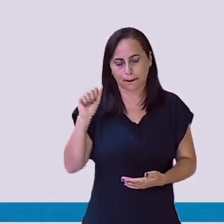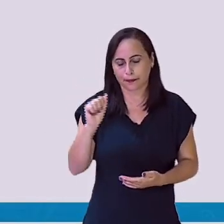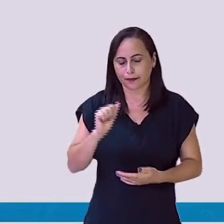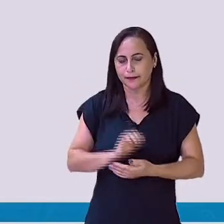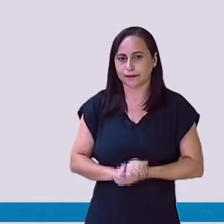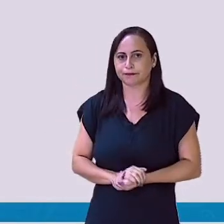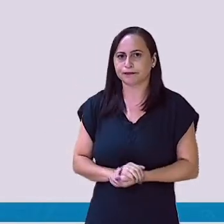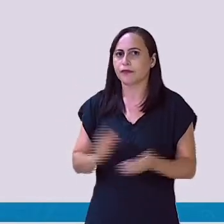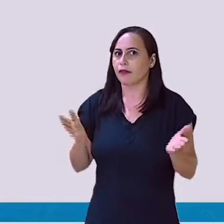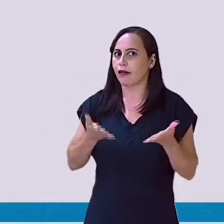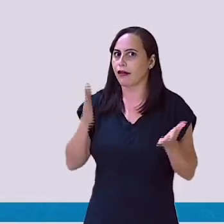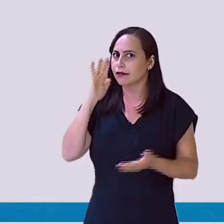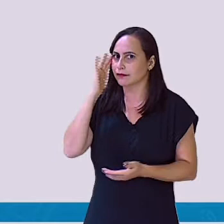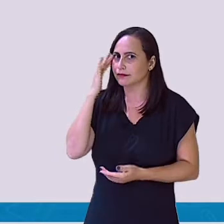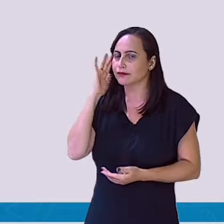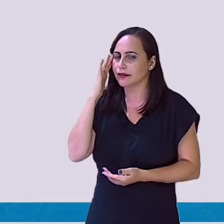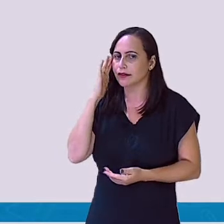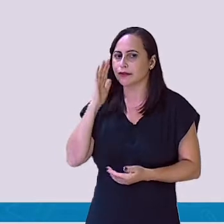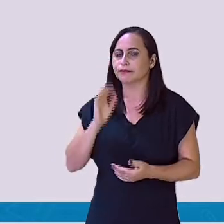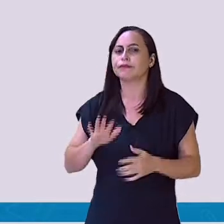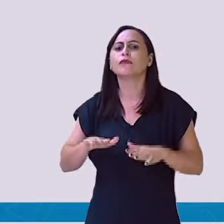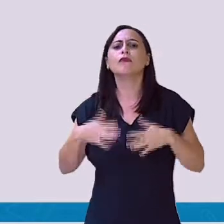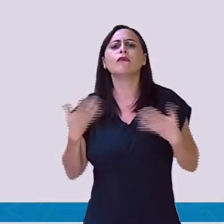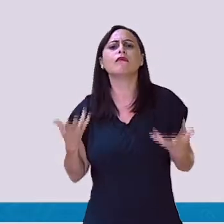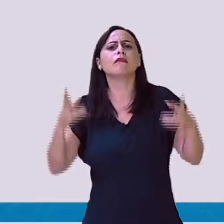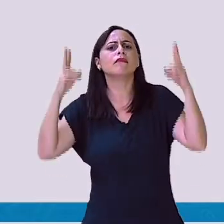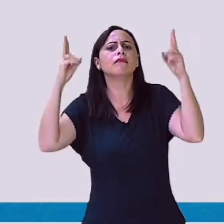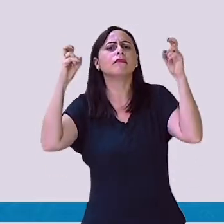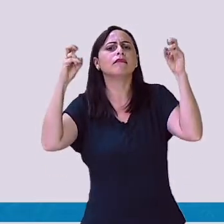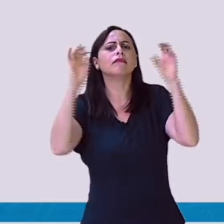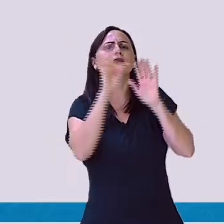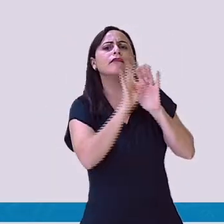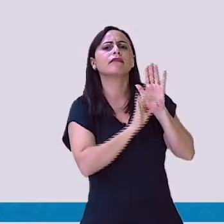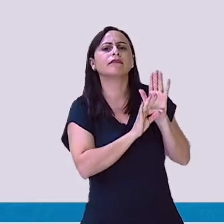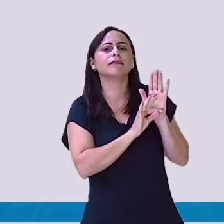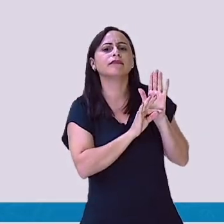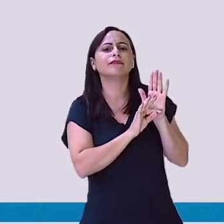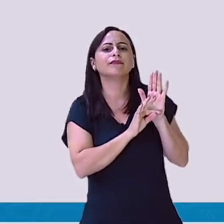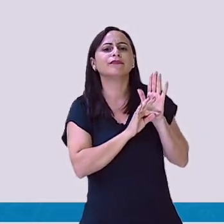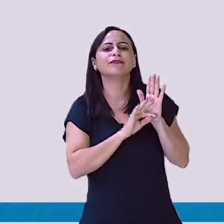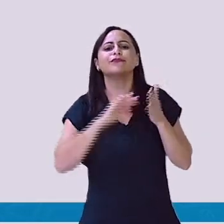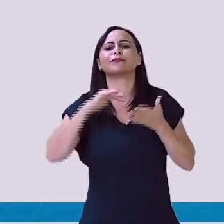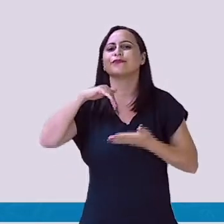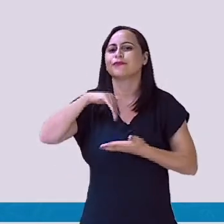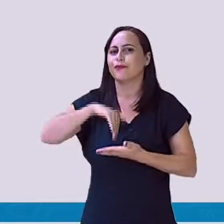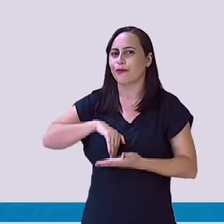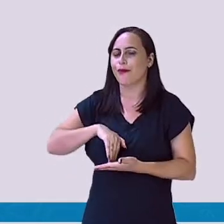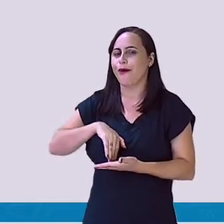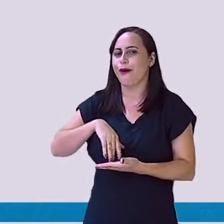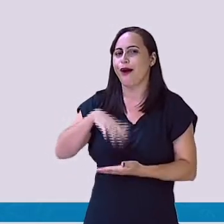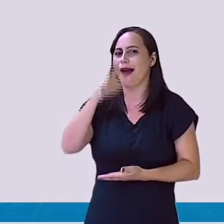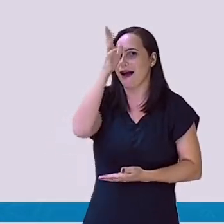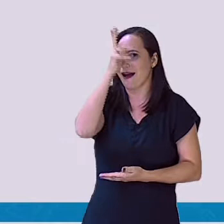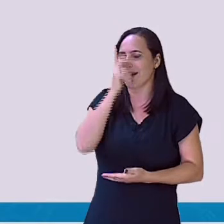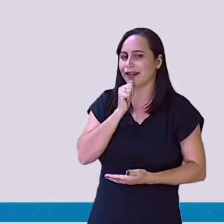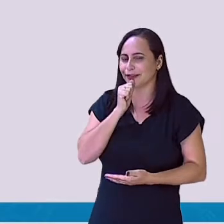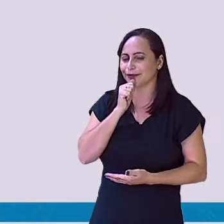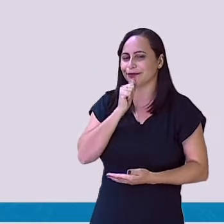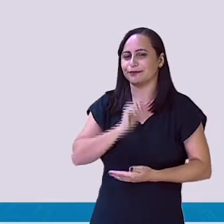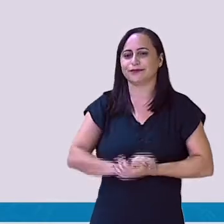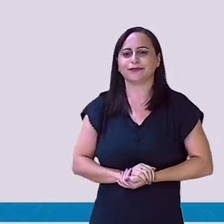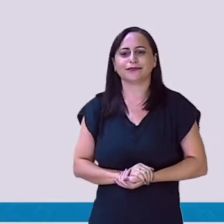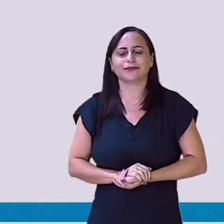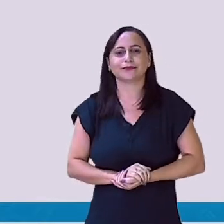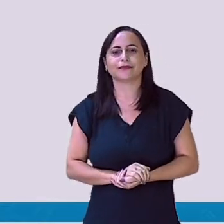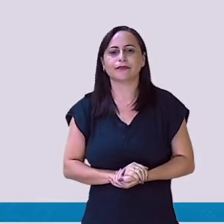agora. Qual que foi o título do texto? O último pedaço de